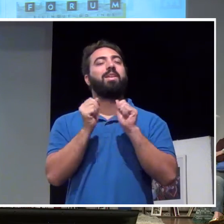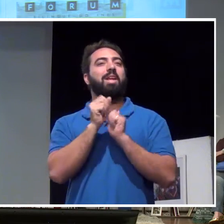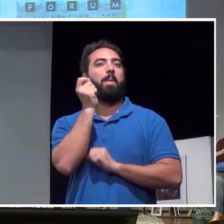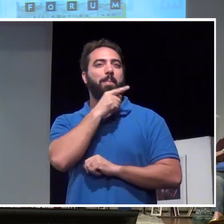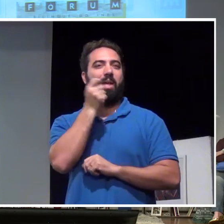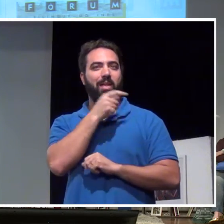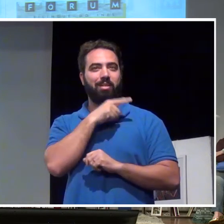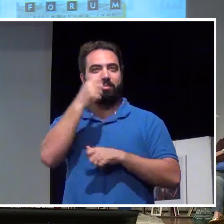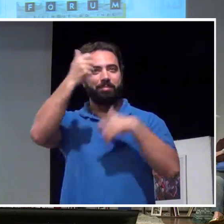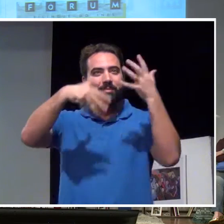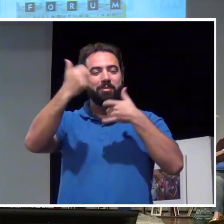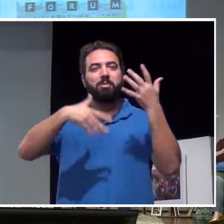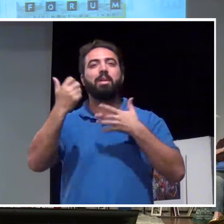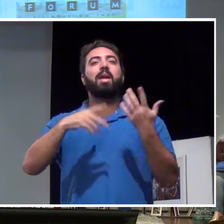piada